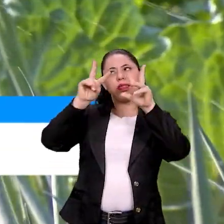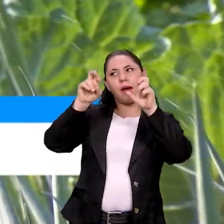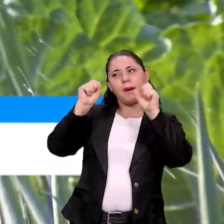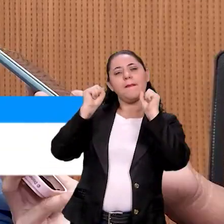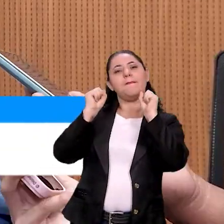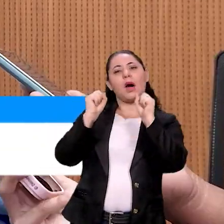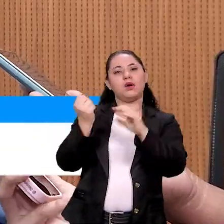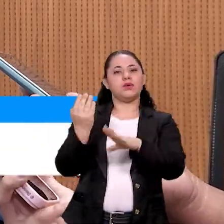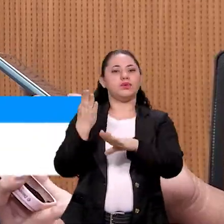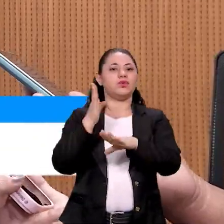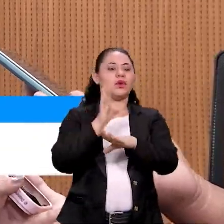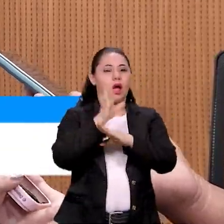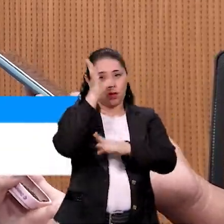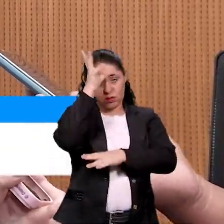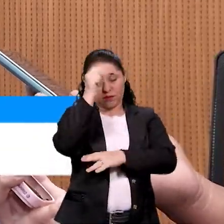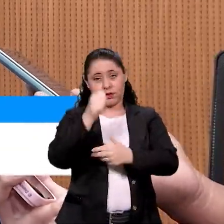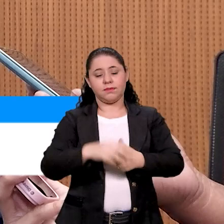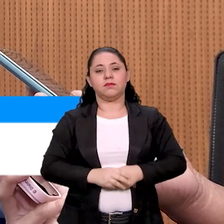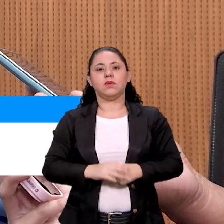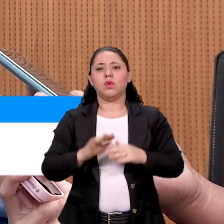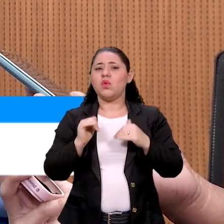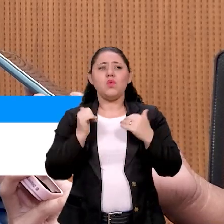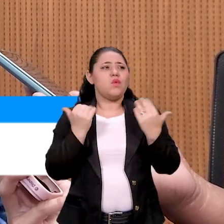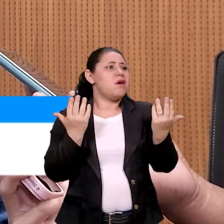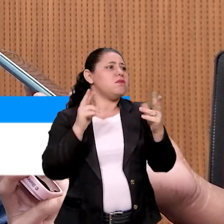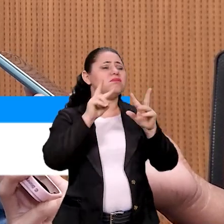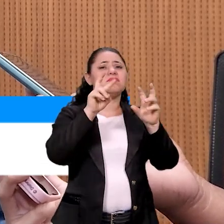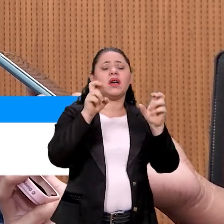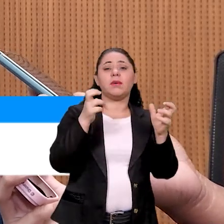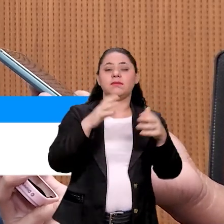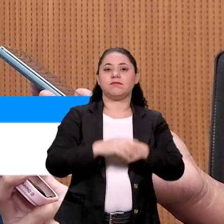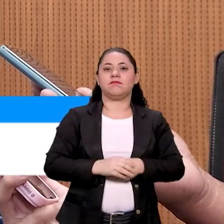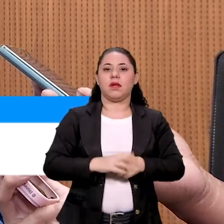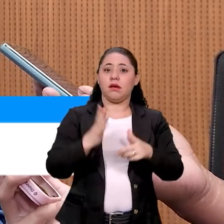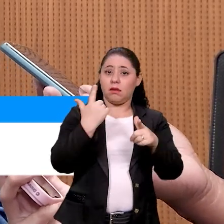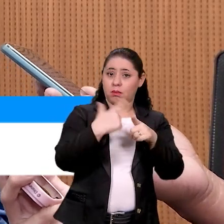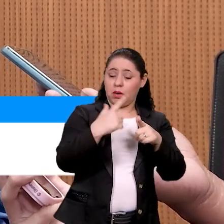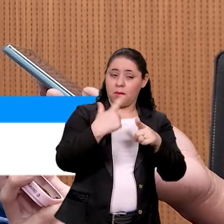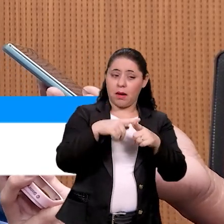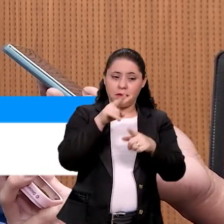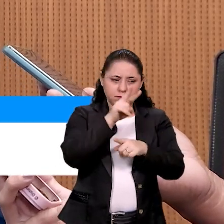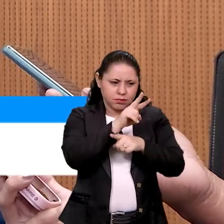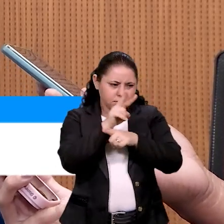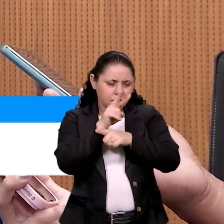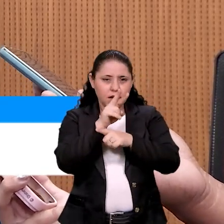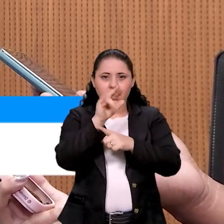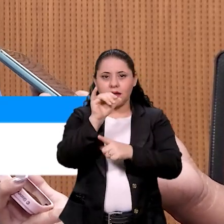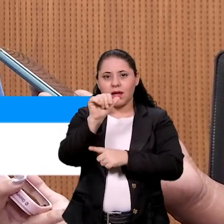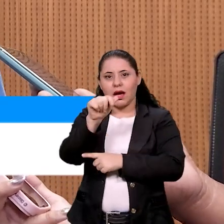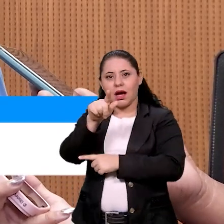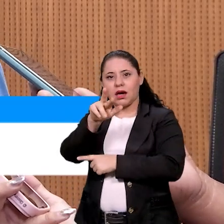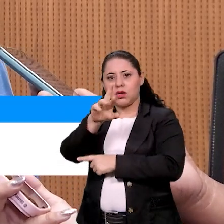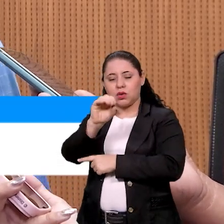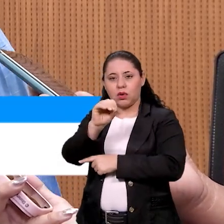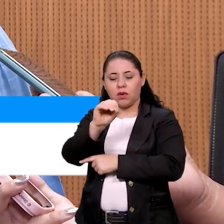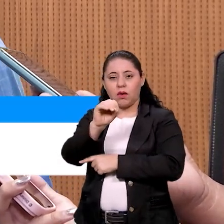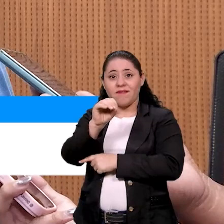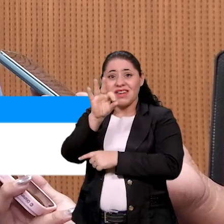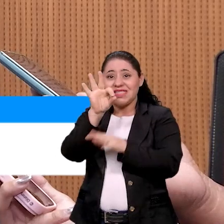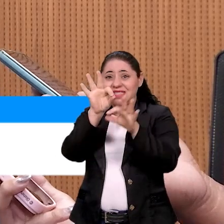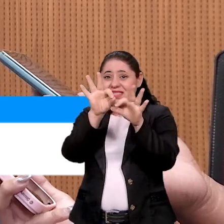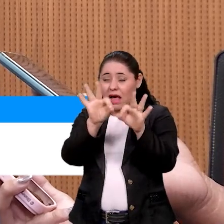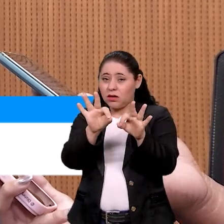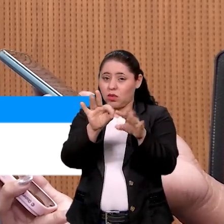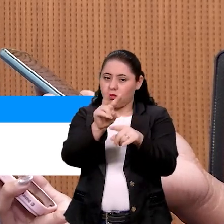de temas que nós podemos contribuir para resolver. Quais, por exemplo? O problema da fiscalização do Iagro. E o